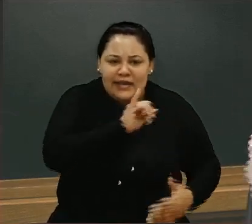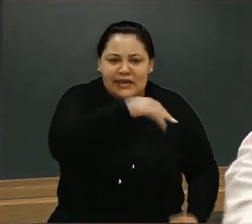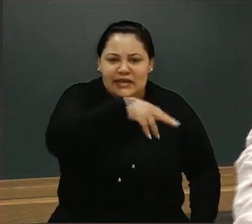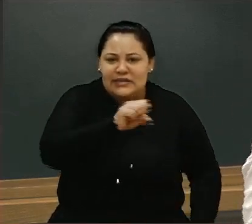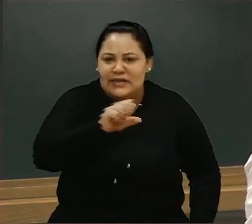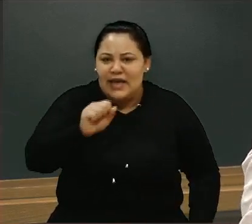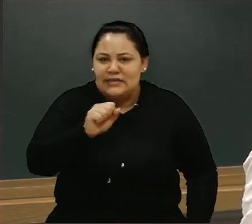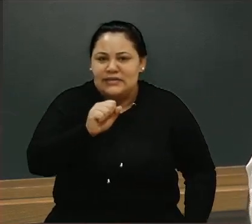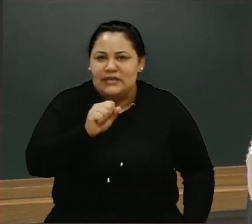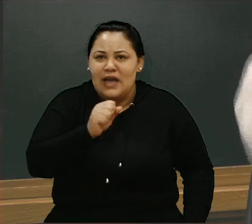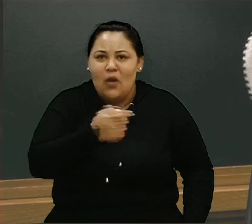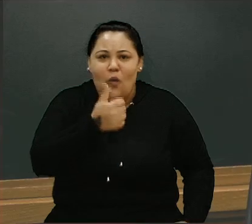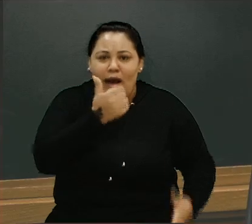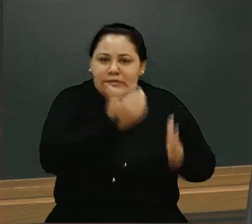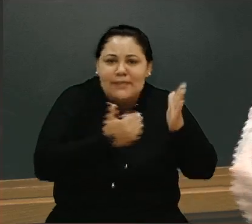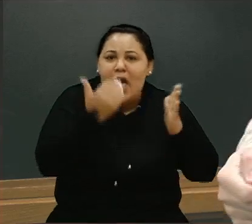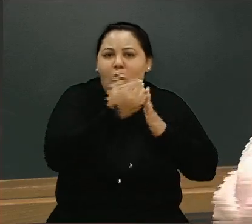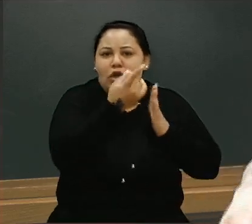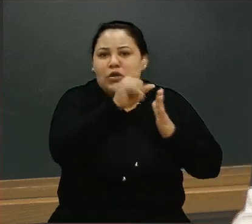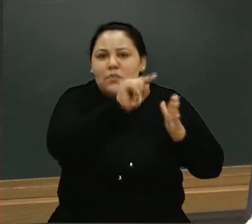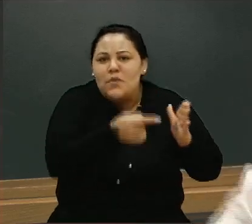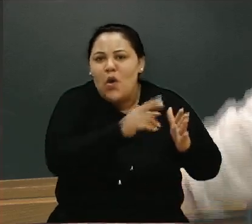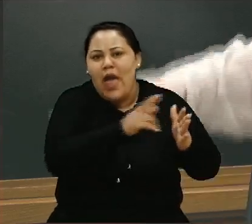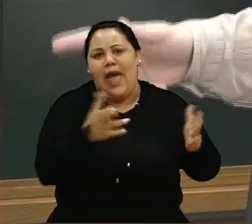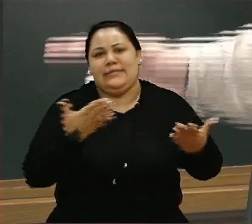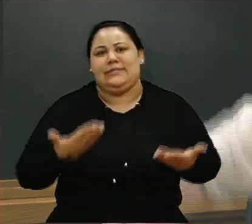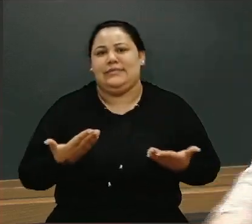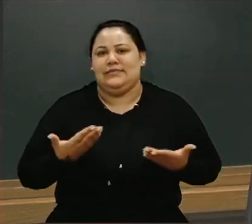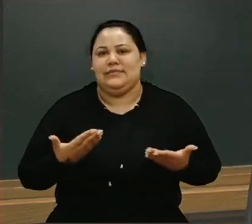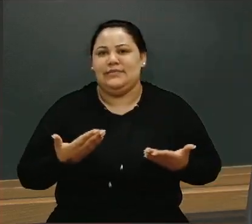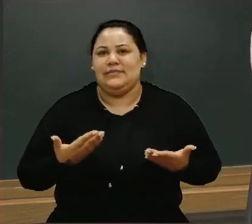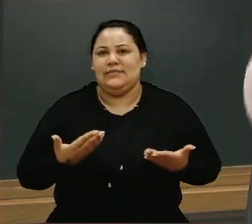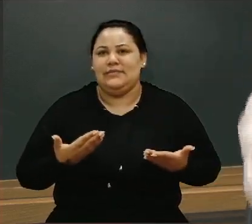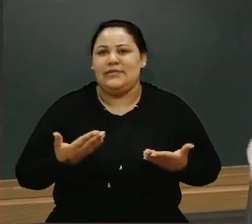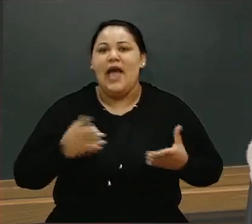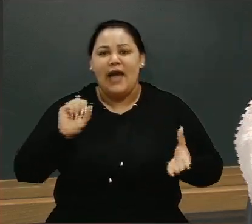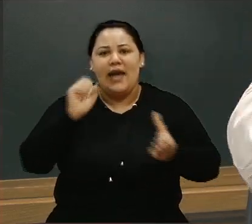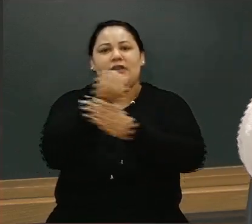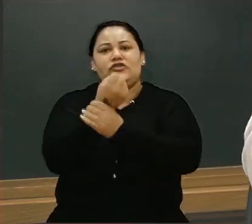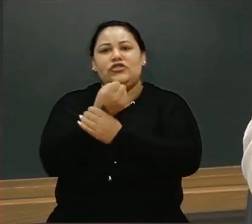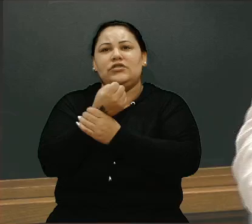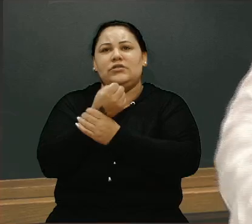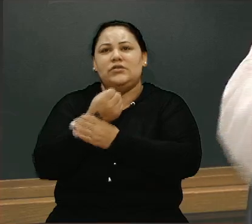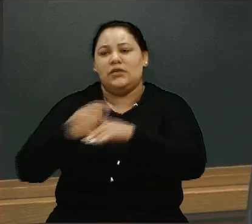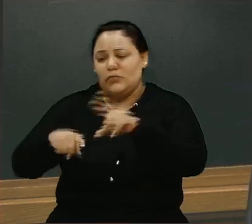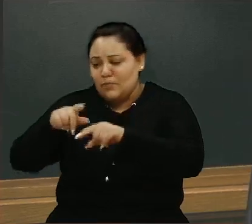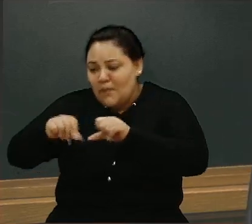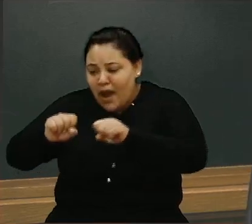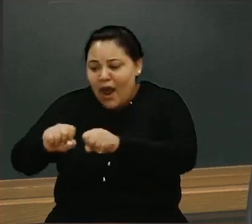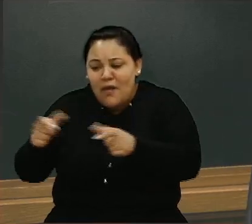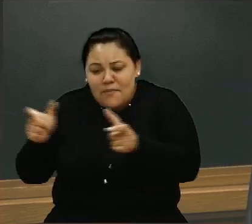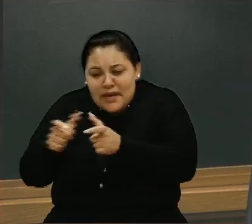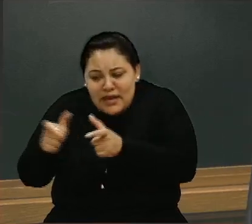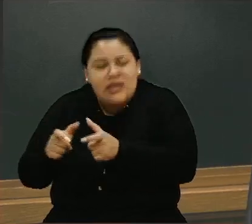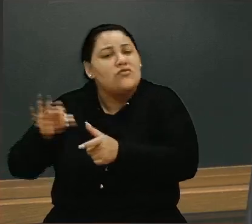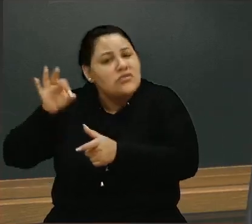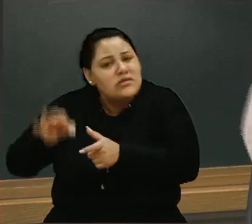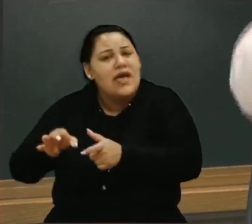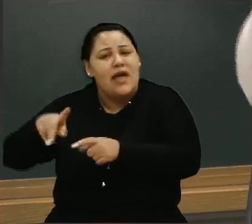desconto superior a R$1.000. Injetar dinheiro na economia é garantir que o pequeno mercadinho dê certo, garantir que a pequena mecânica